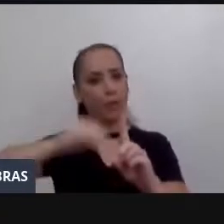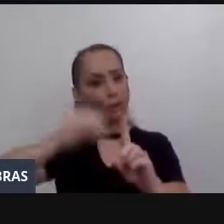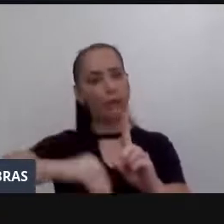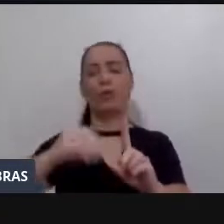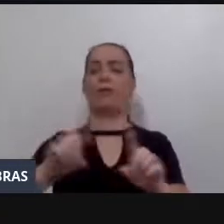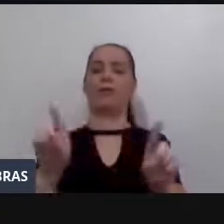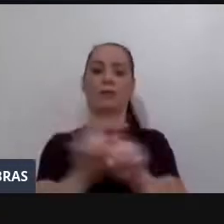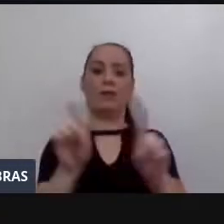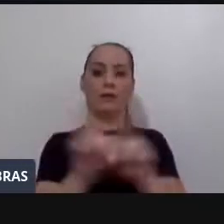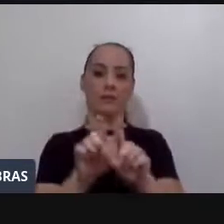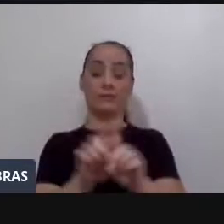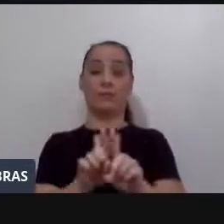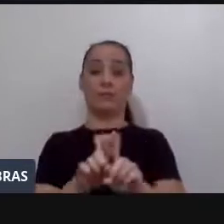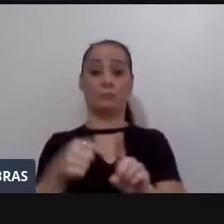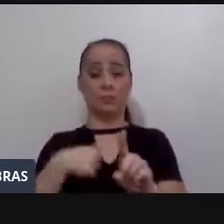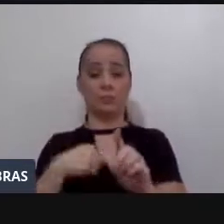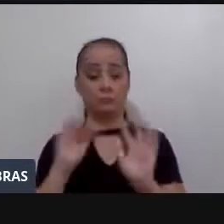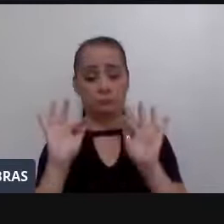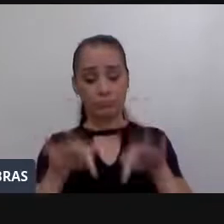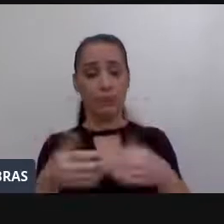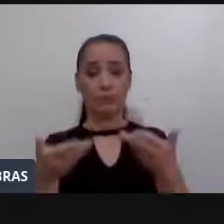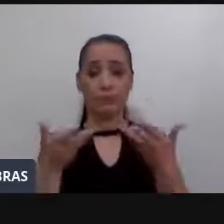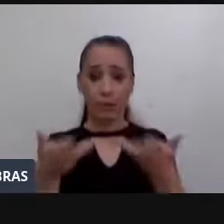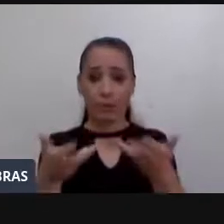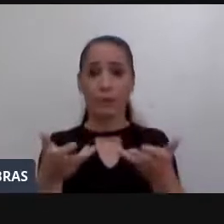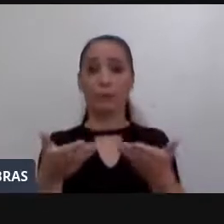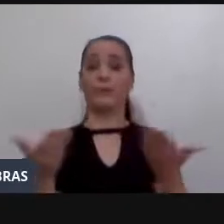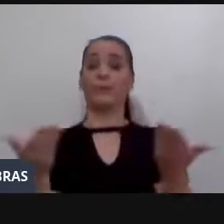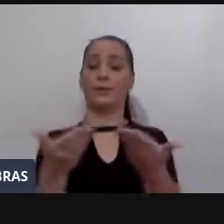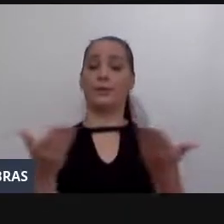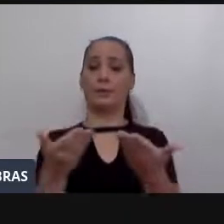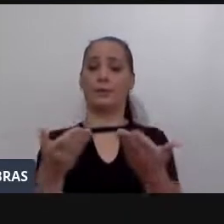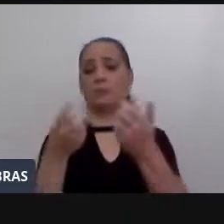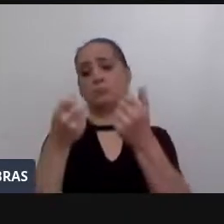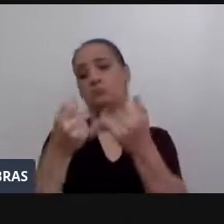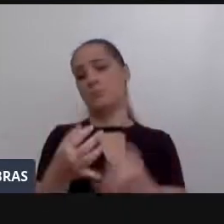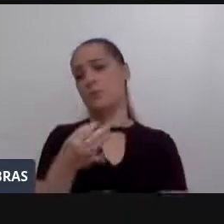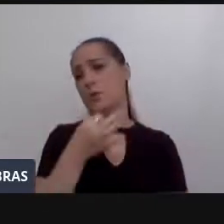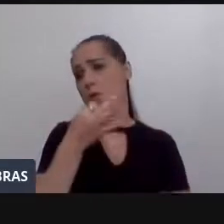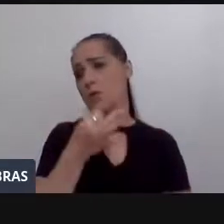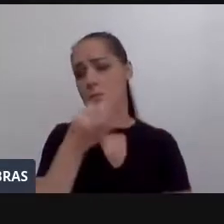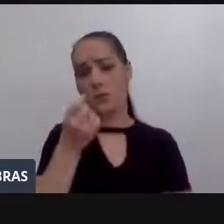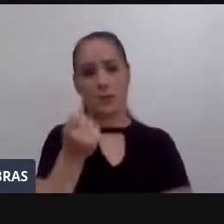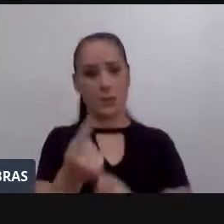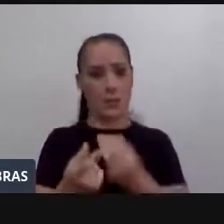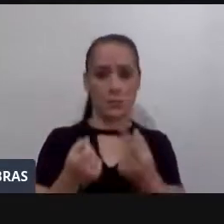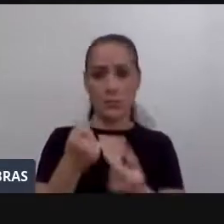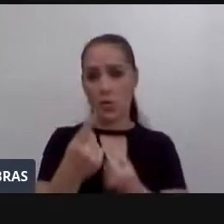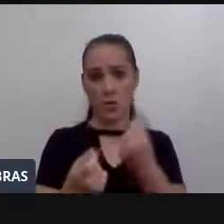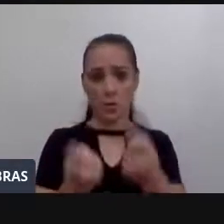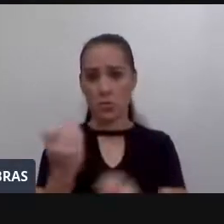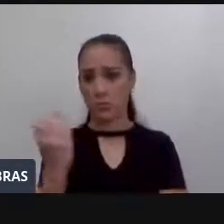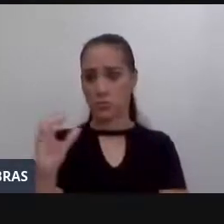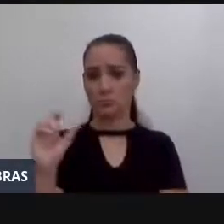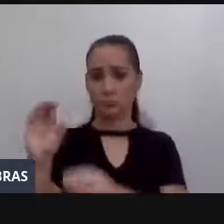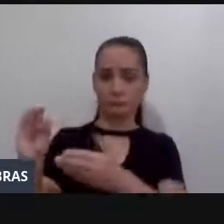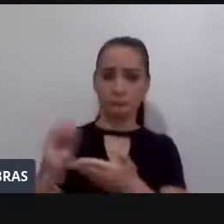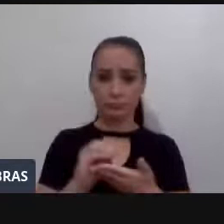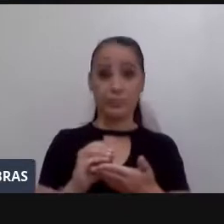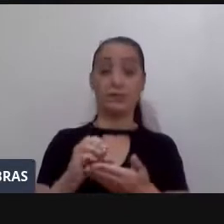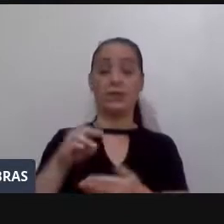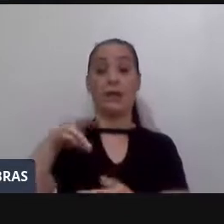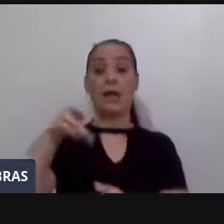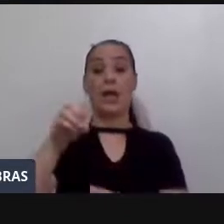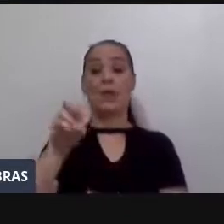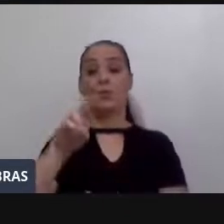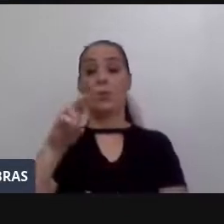quero encerrar só falando sobre alguns comentários que tem aqui. Primeiro, eu quero falar do Norberto, que ele